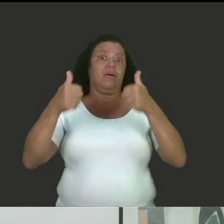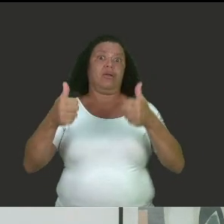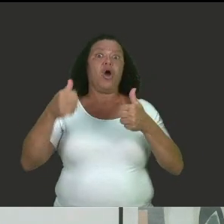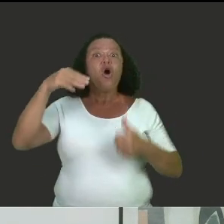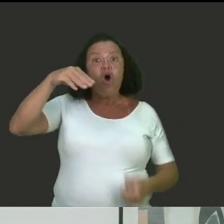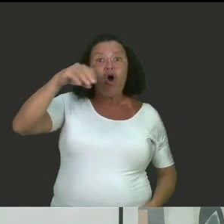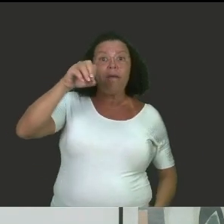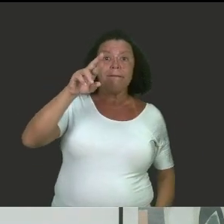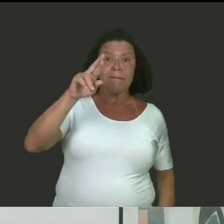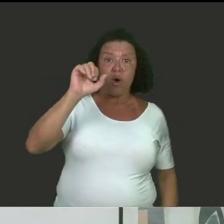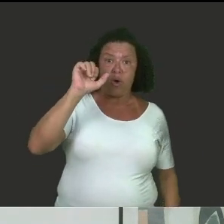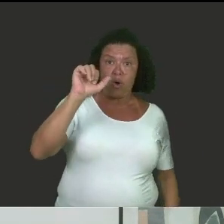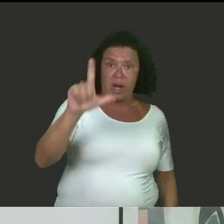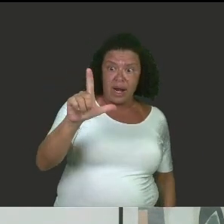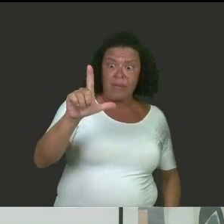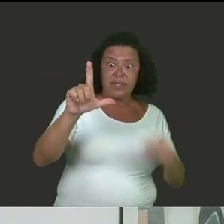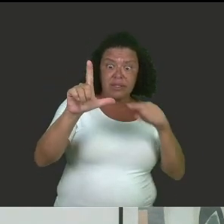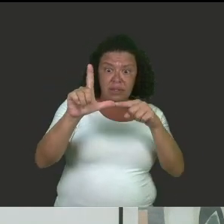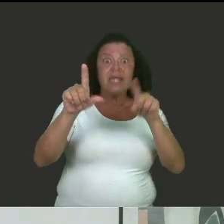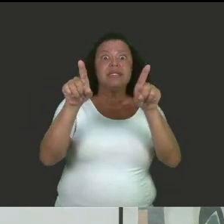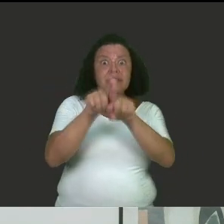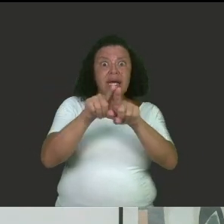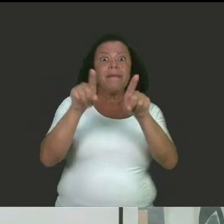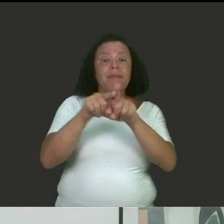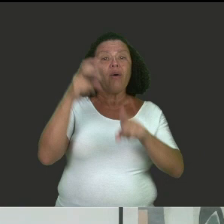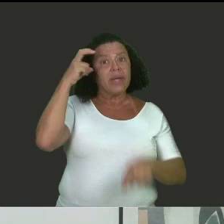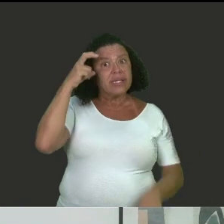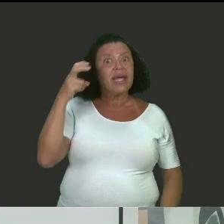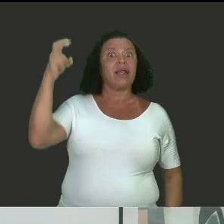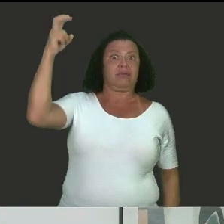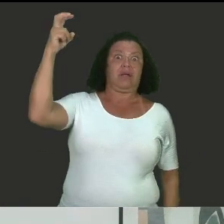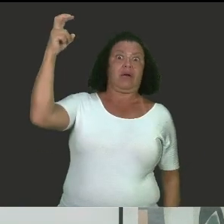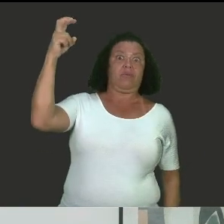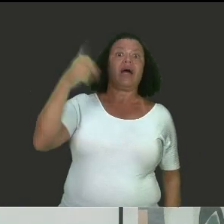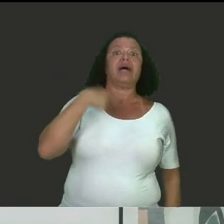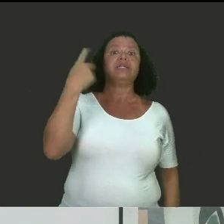e aprimoramento intelectual, para que a gente possa